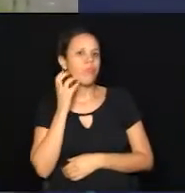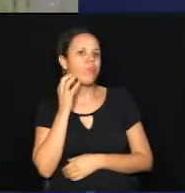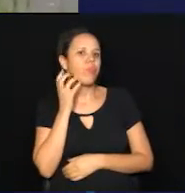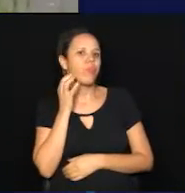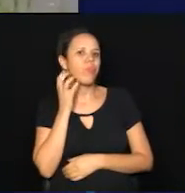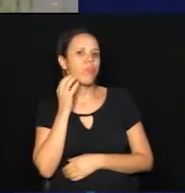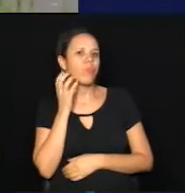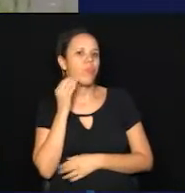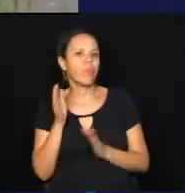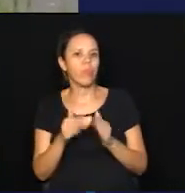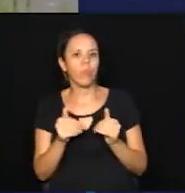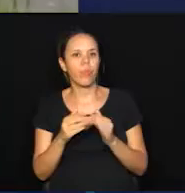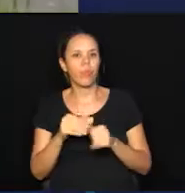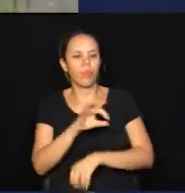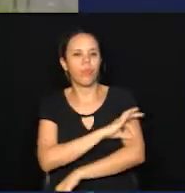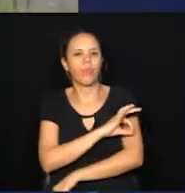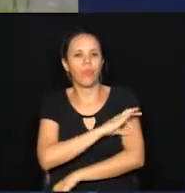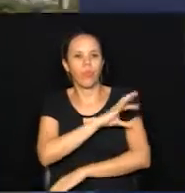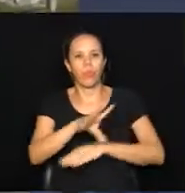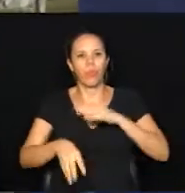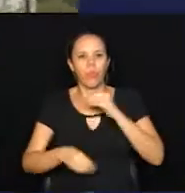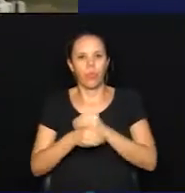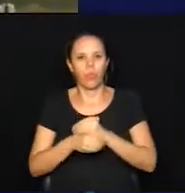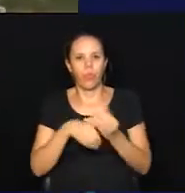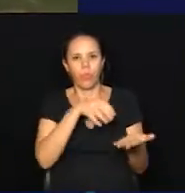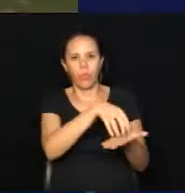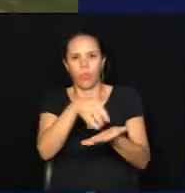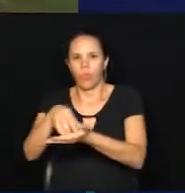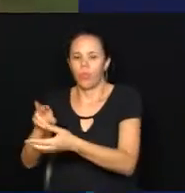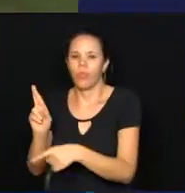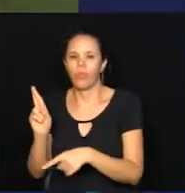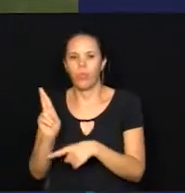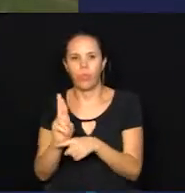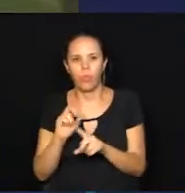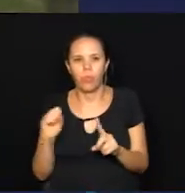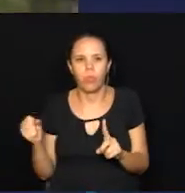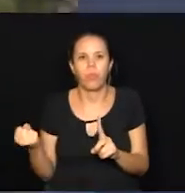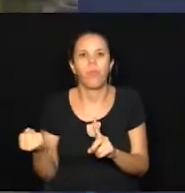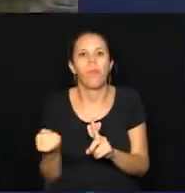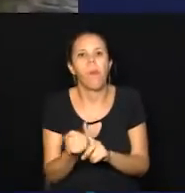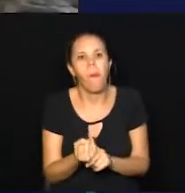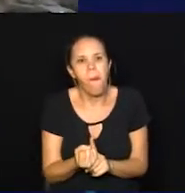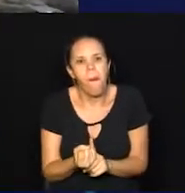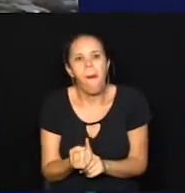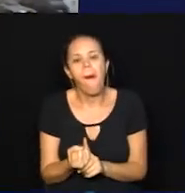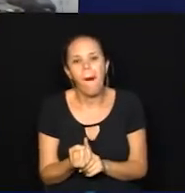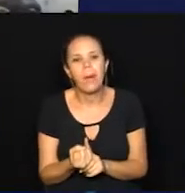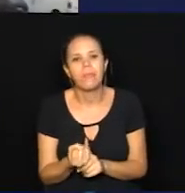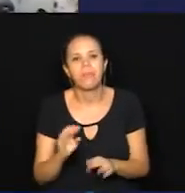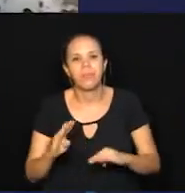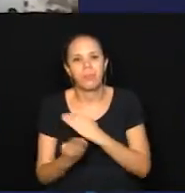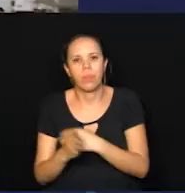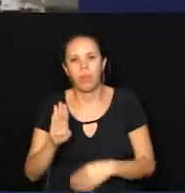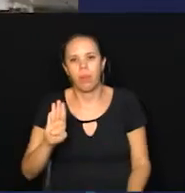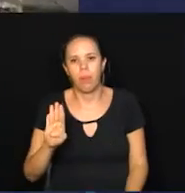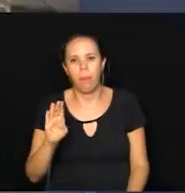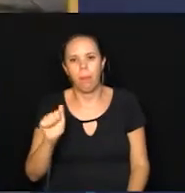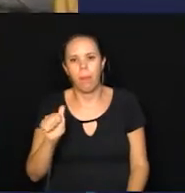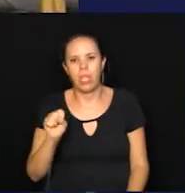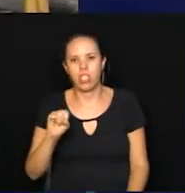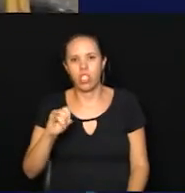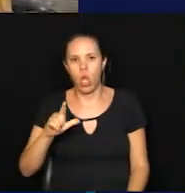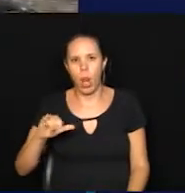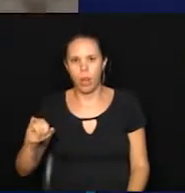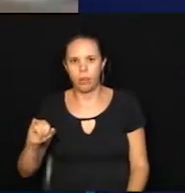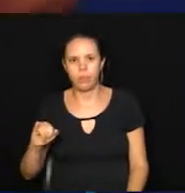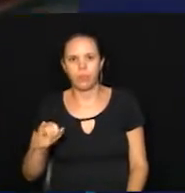Diego solicita à Prefeitura implantação de Centro de Referência da Assistência Social na região do bairro Jardim Bassoli, no distrito do